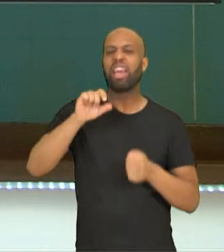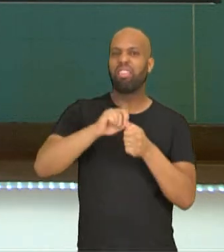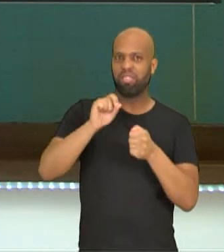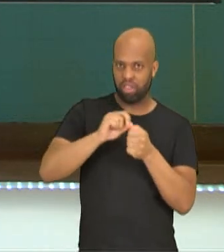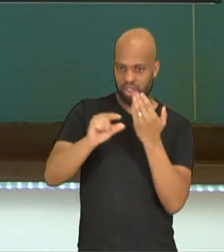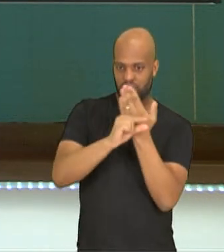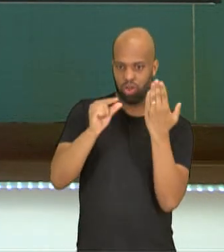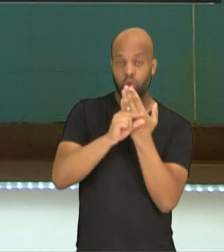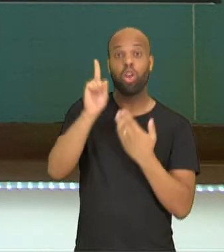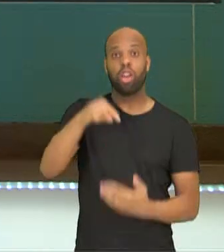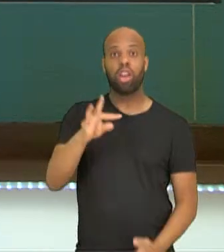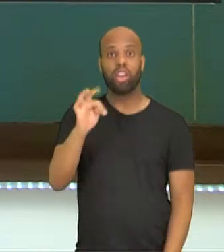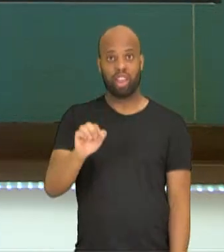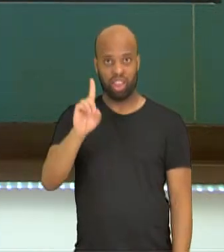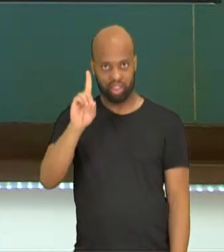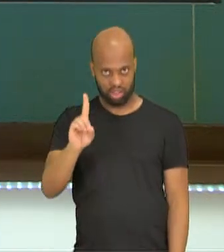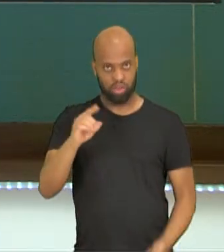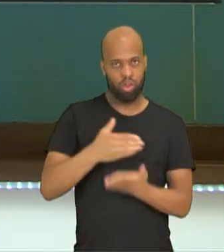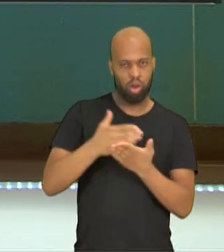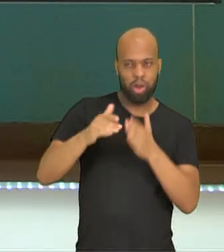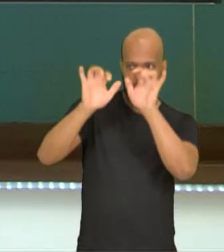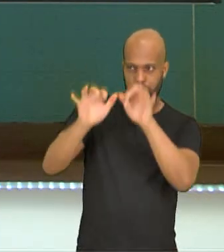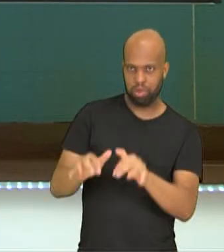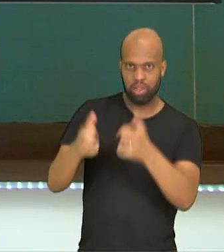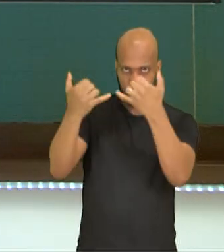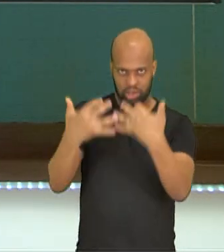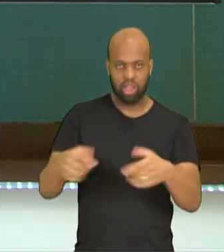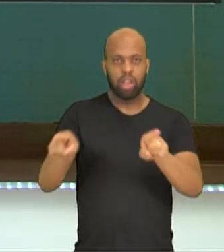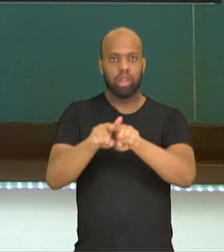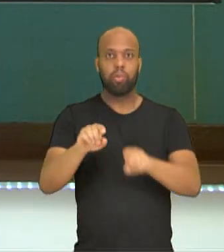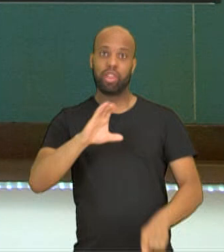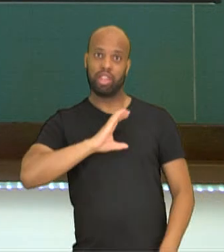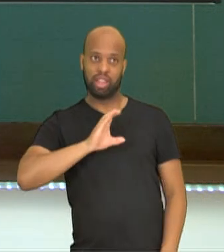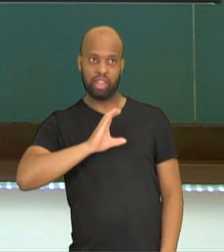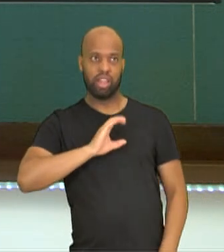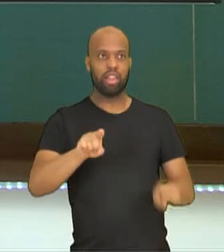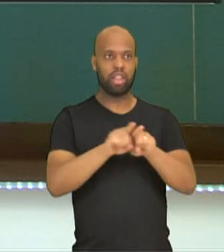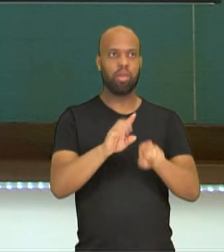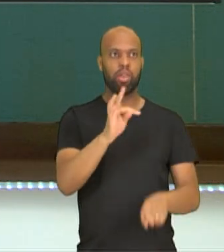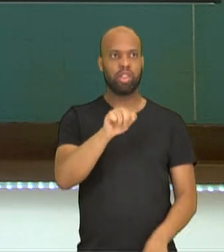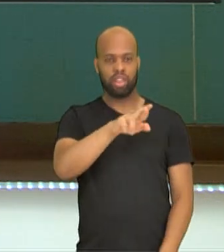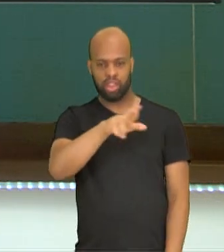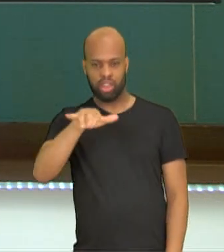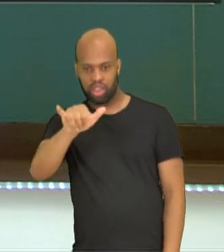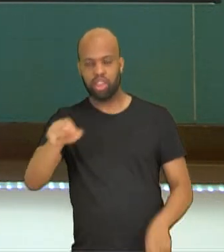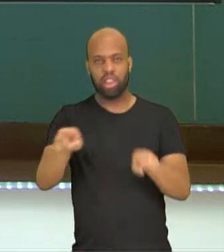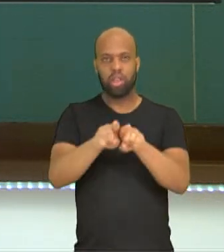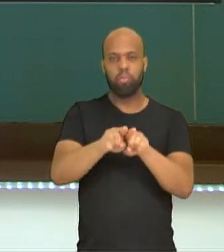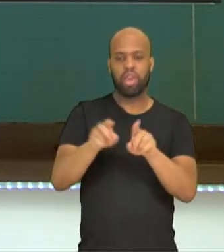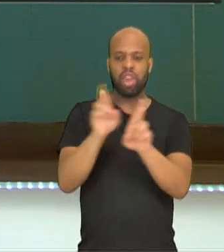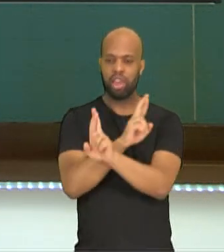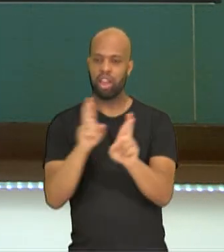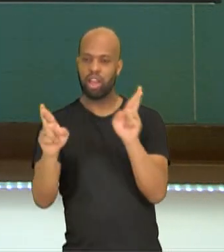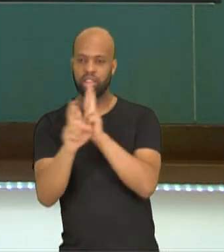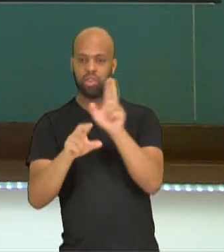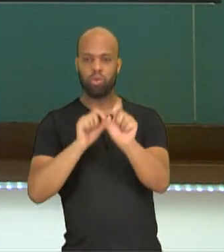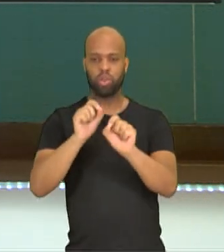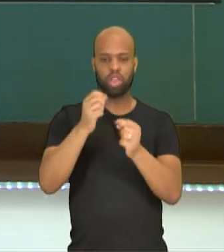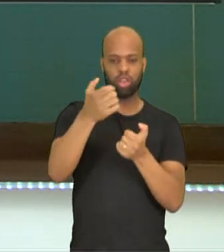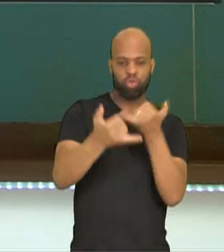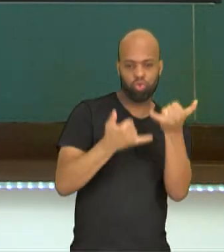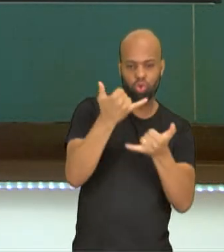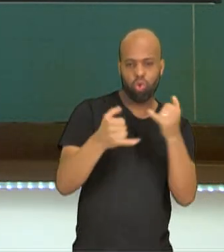começa a descrever esses jogos cooperativos. No Canadá, Orlick começa a fazer a relação entre jogo e a sociedade,